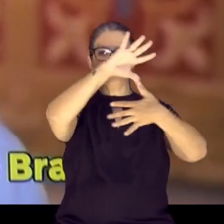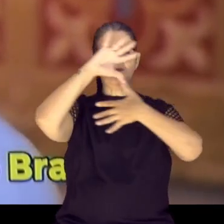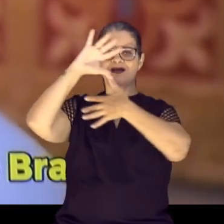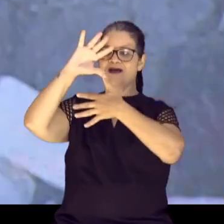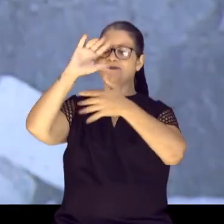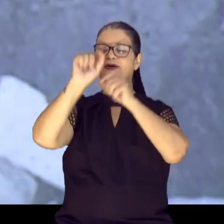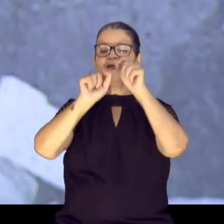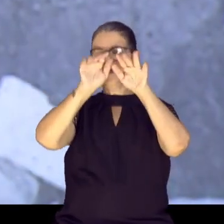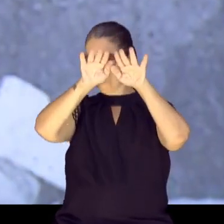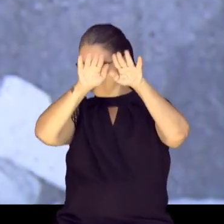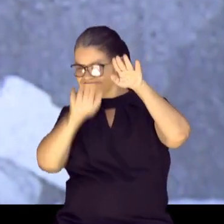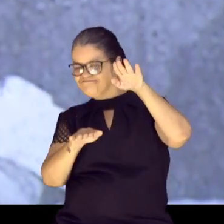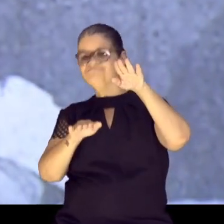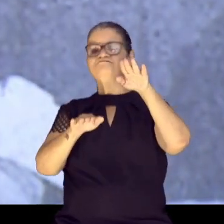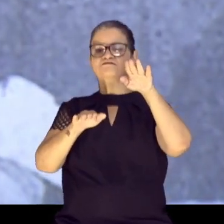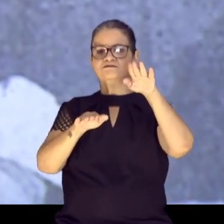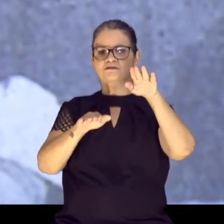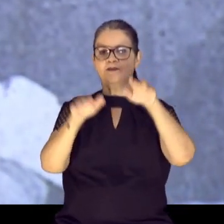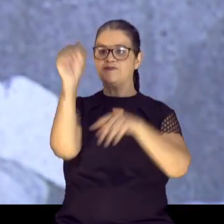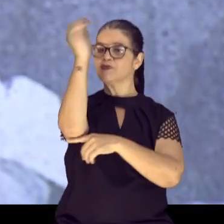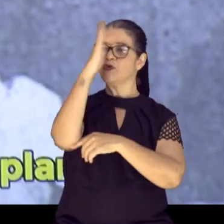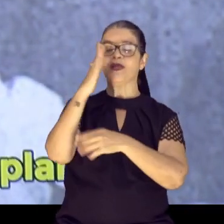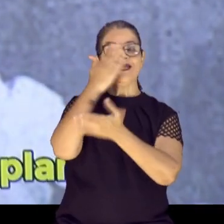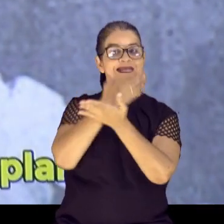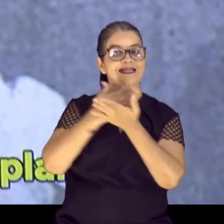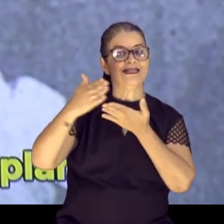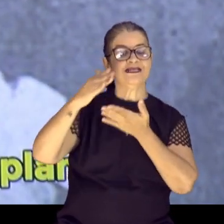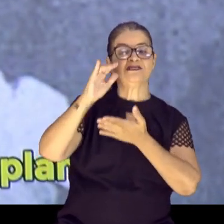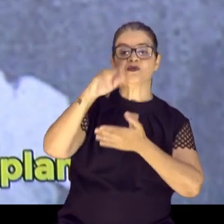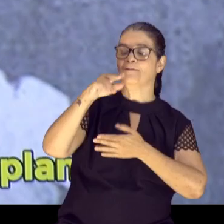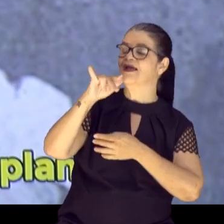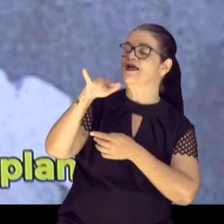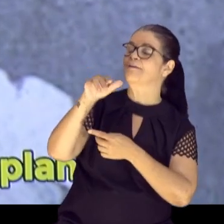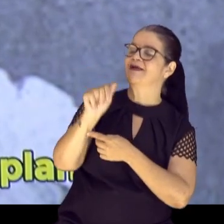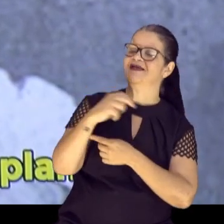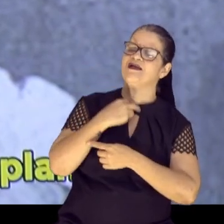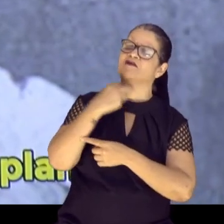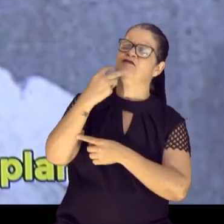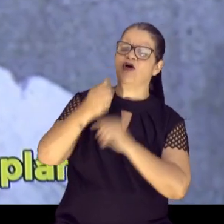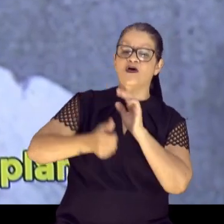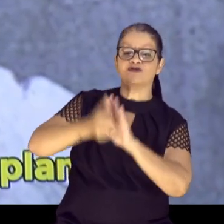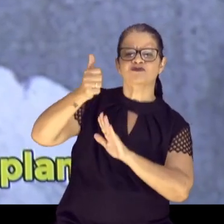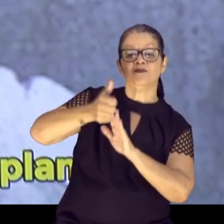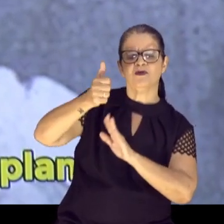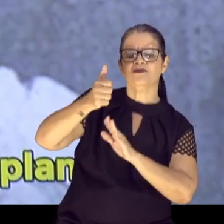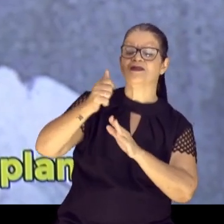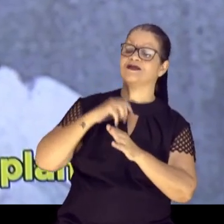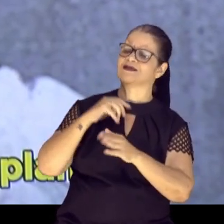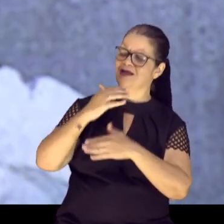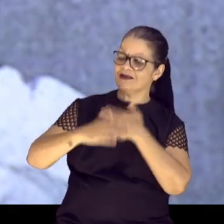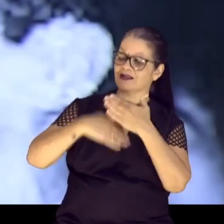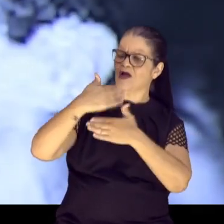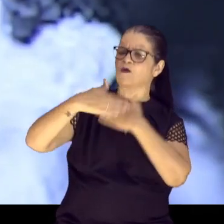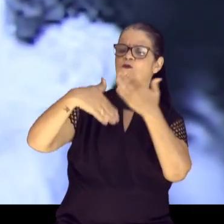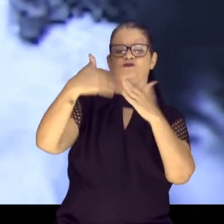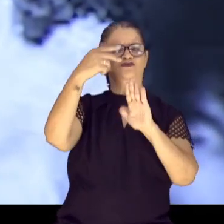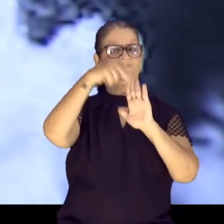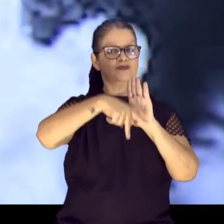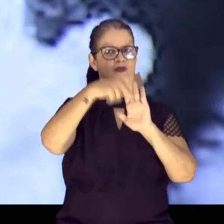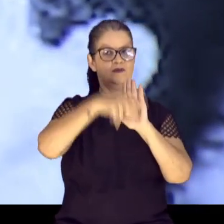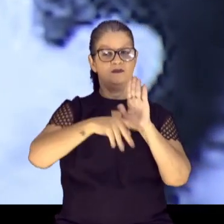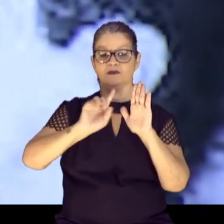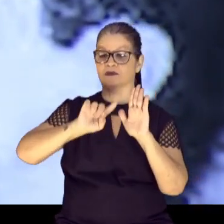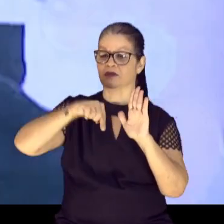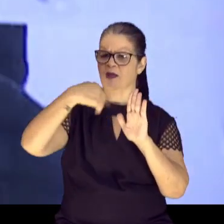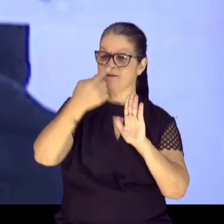deste Brasil. No início, Mangabeira, a nossa voz pioneira na construção deste plano, depois